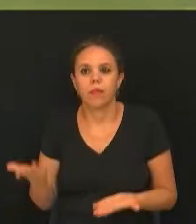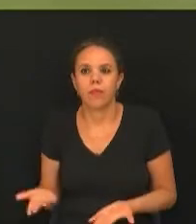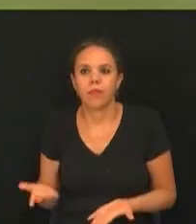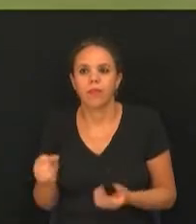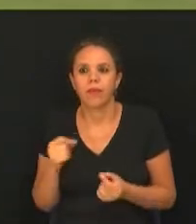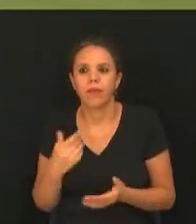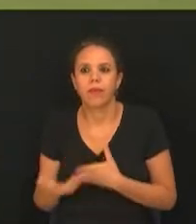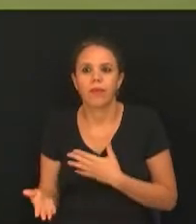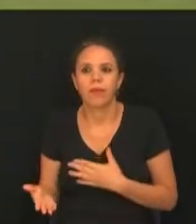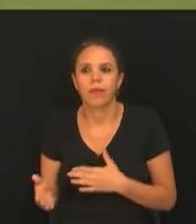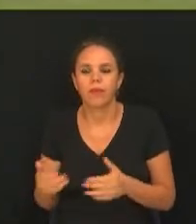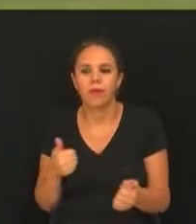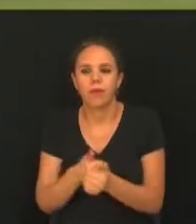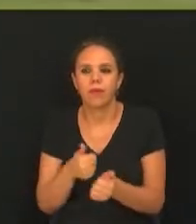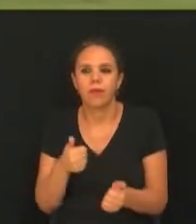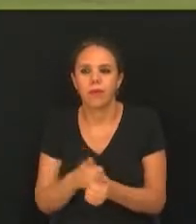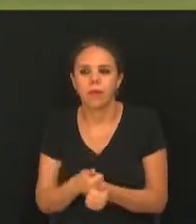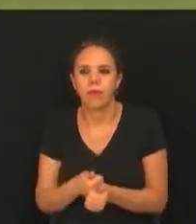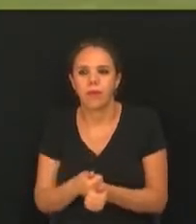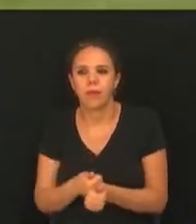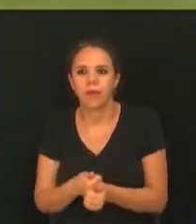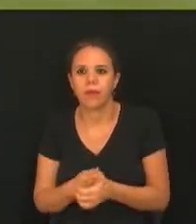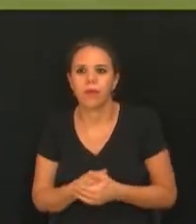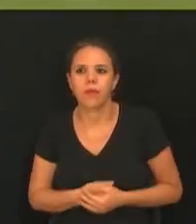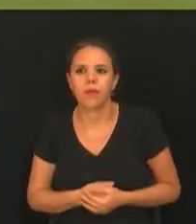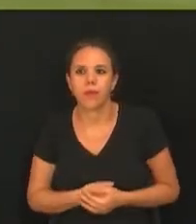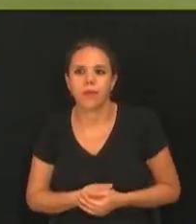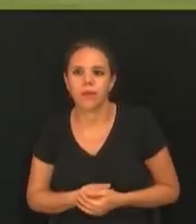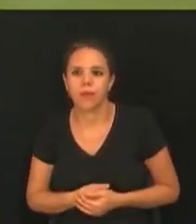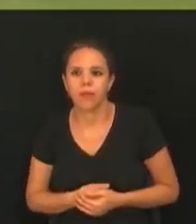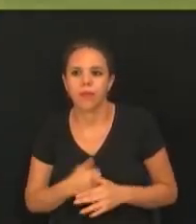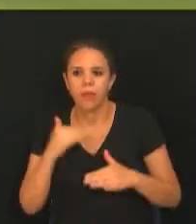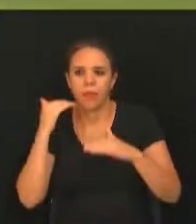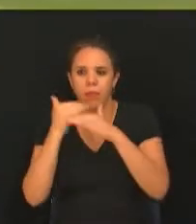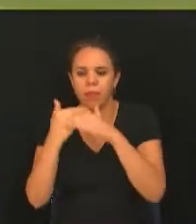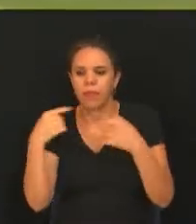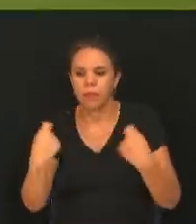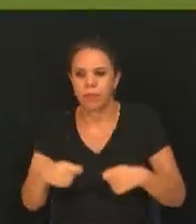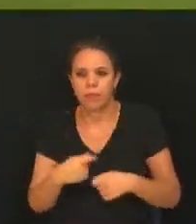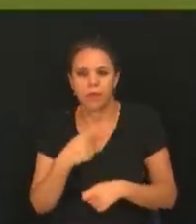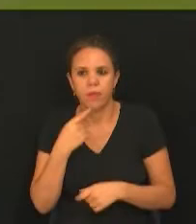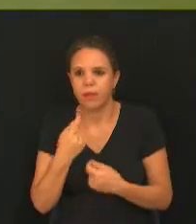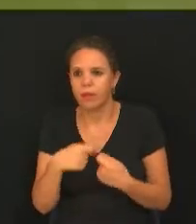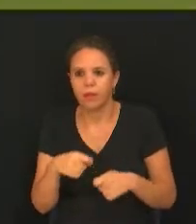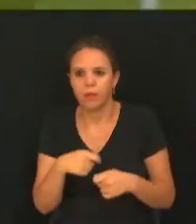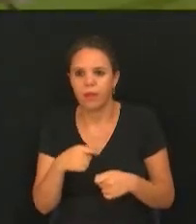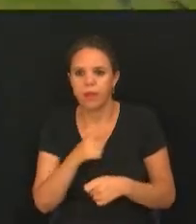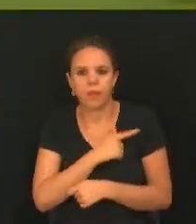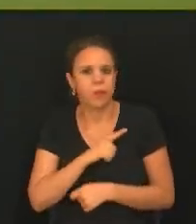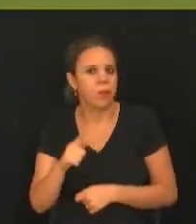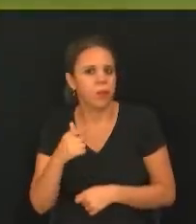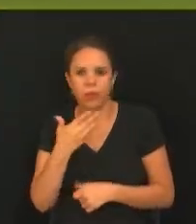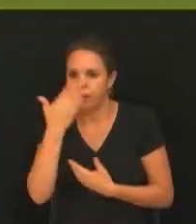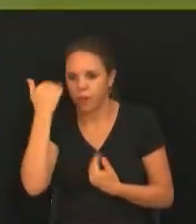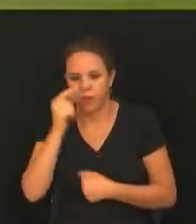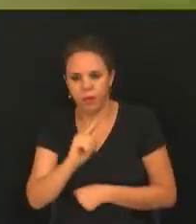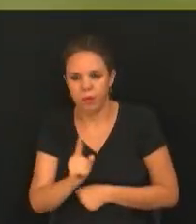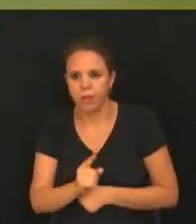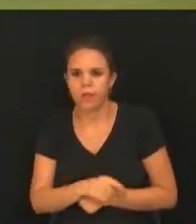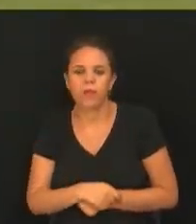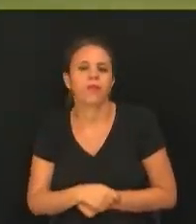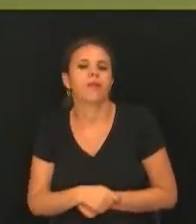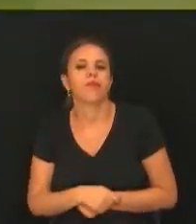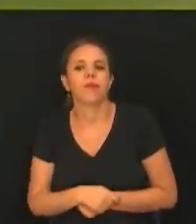perder fica perto da zona do rebaixamento. O empate, a princípio, não interessa nem para Guarani nem para Ponte Preta. O